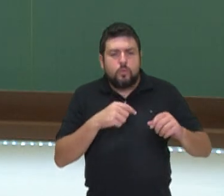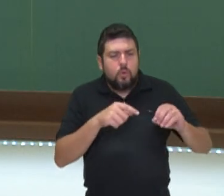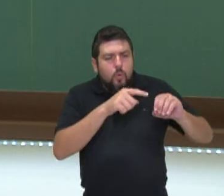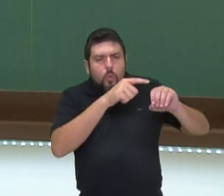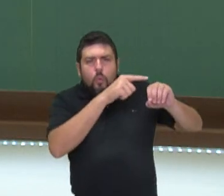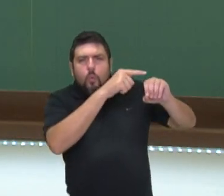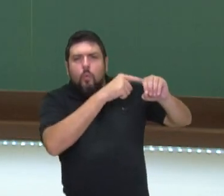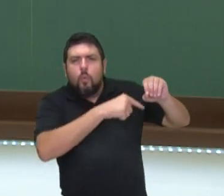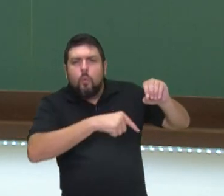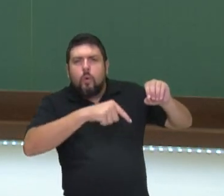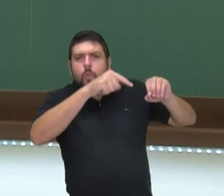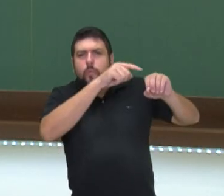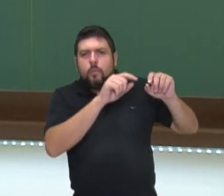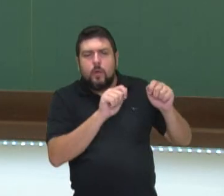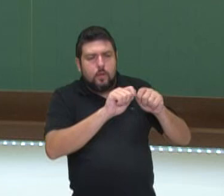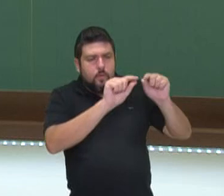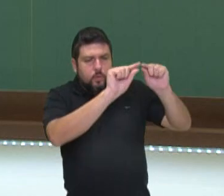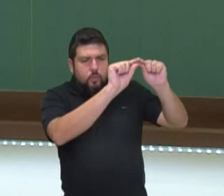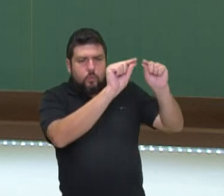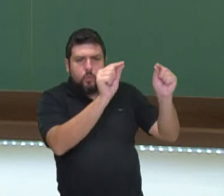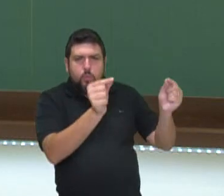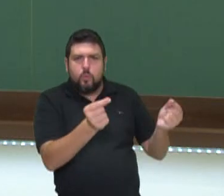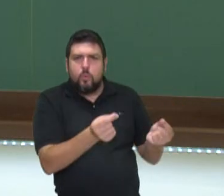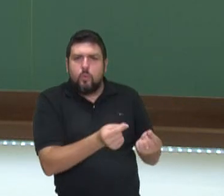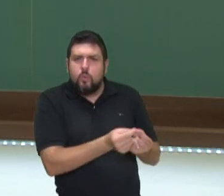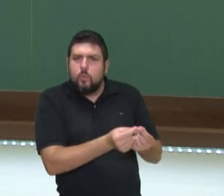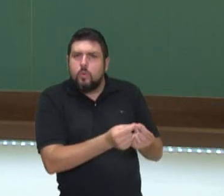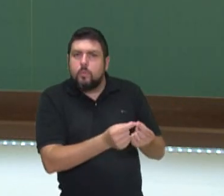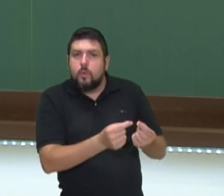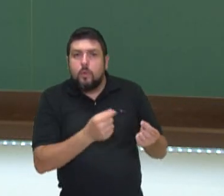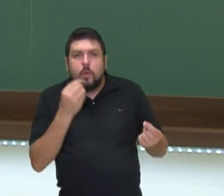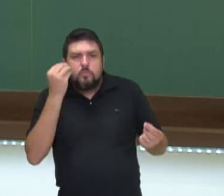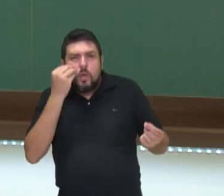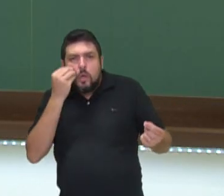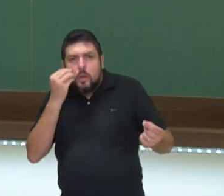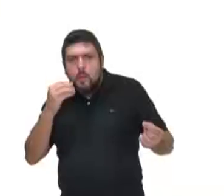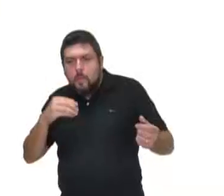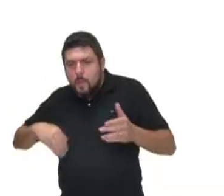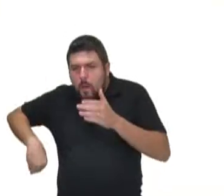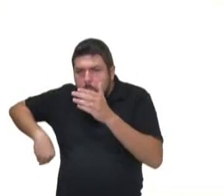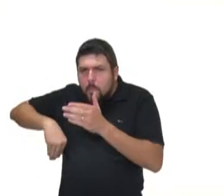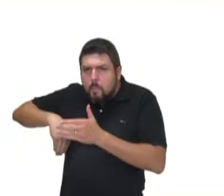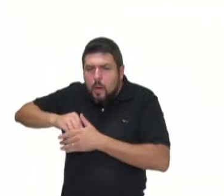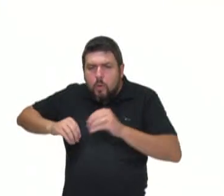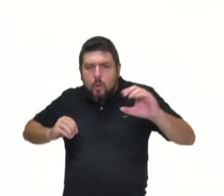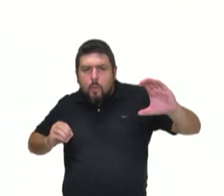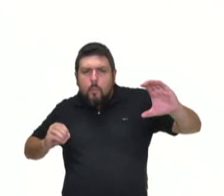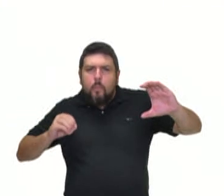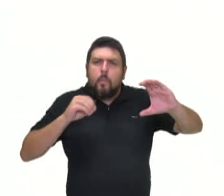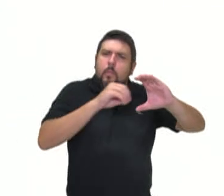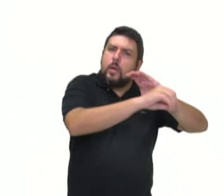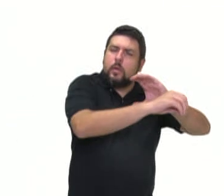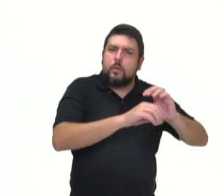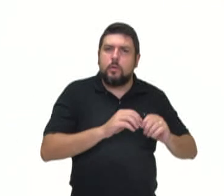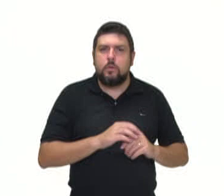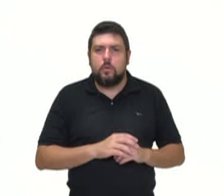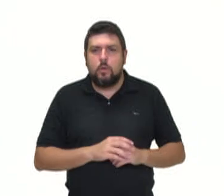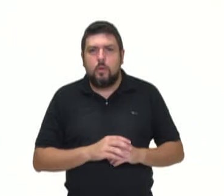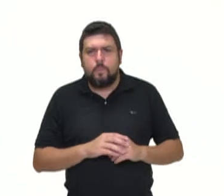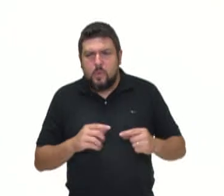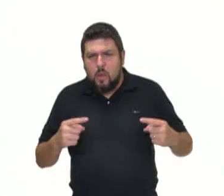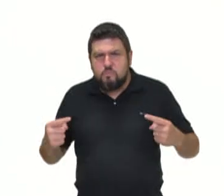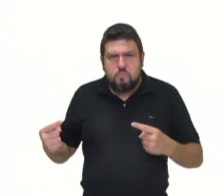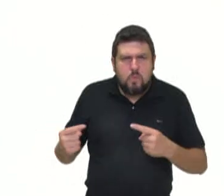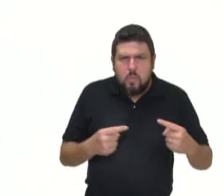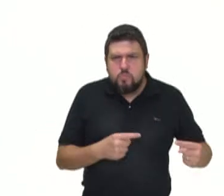um alvo lá que eles faziam, tinha que acertar. A disputa era tão intensa que o líder do time